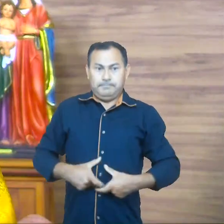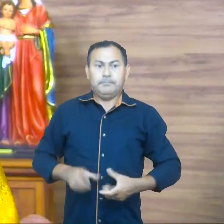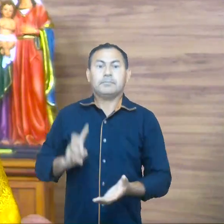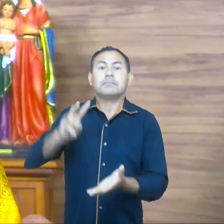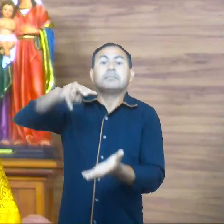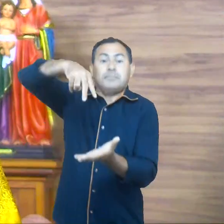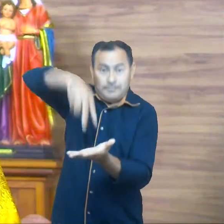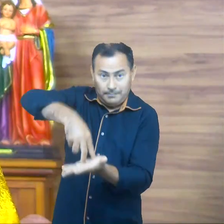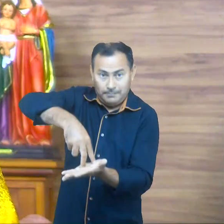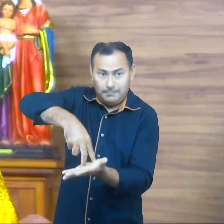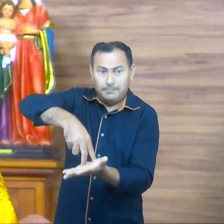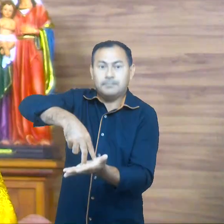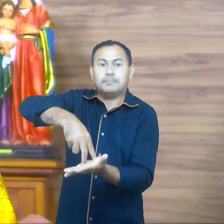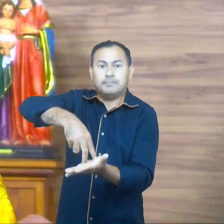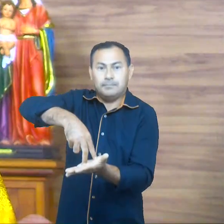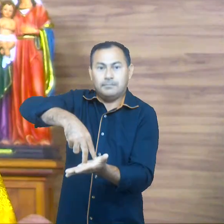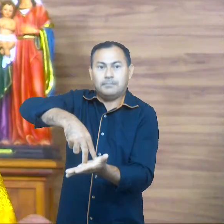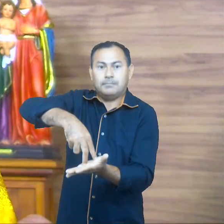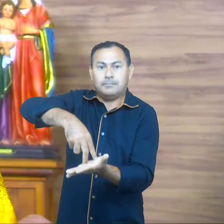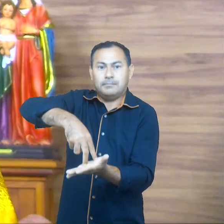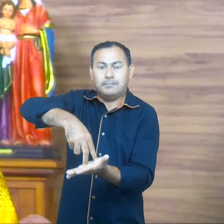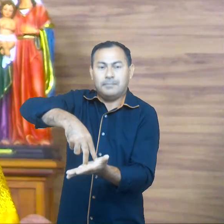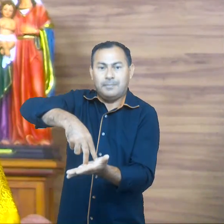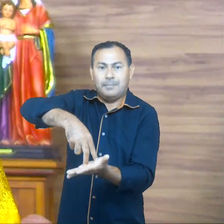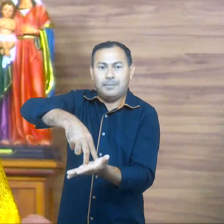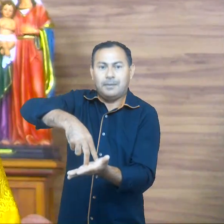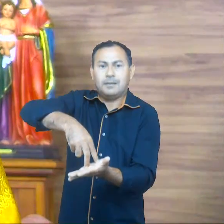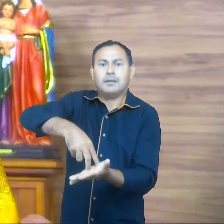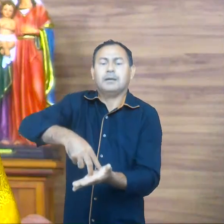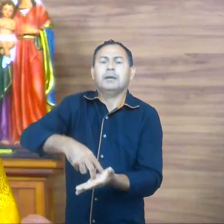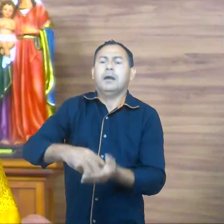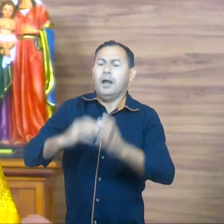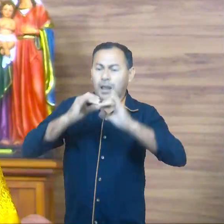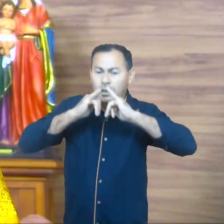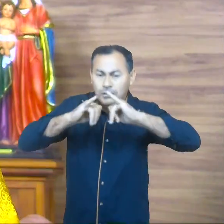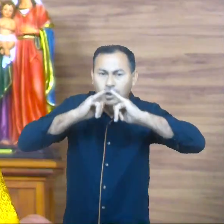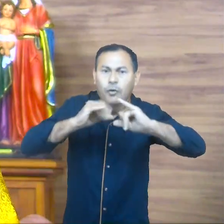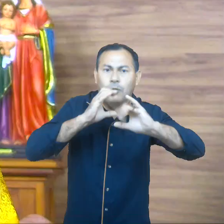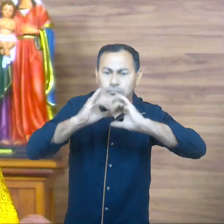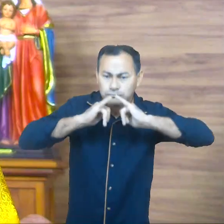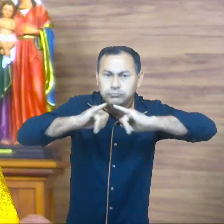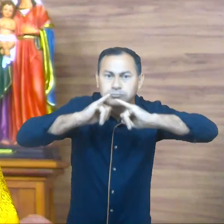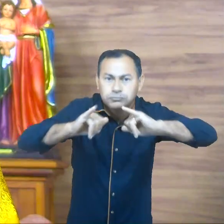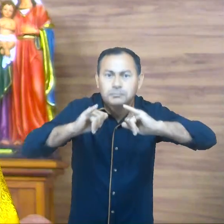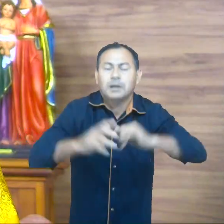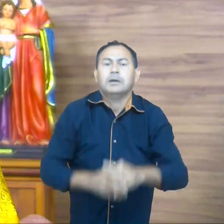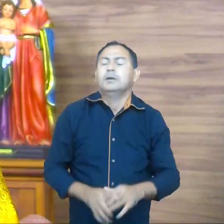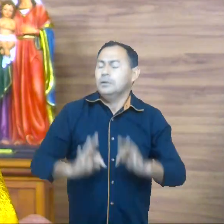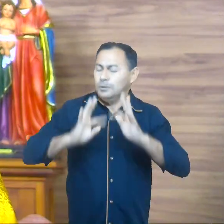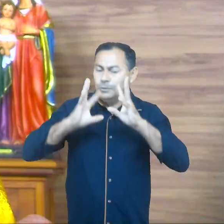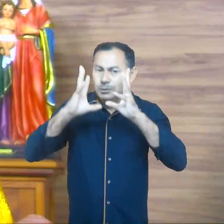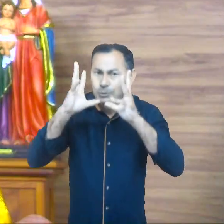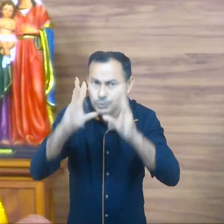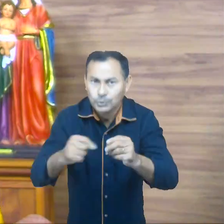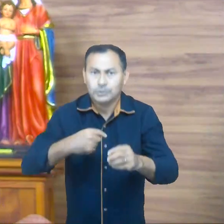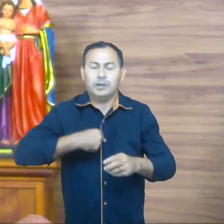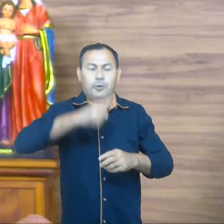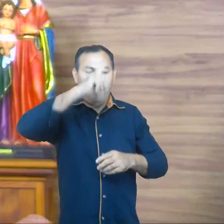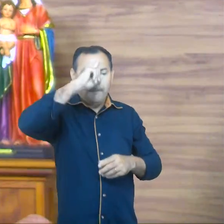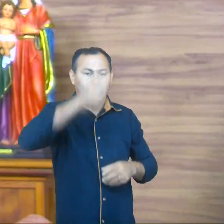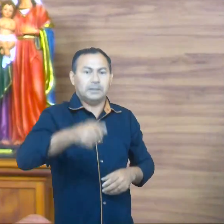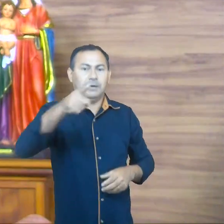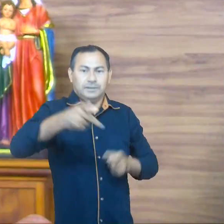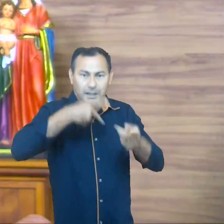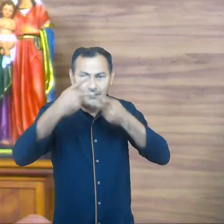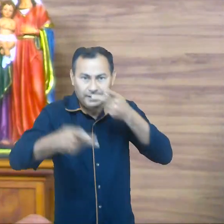levanta-te e comunica-lhes tudo o que eu mandar